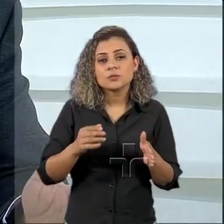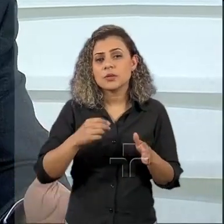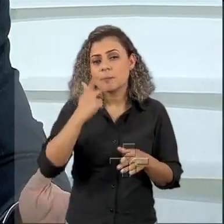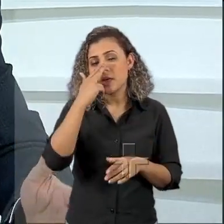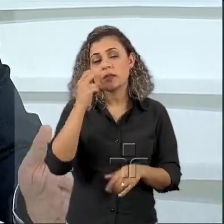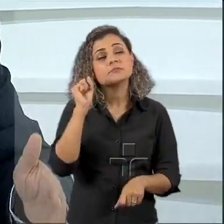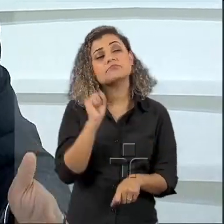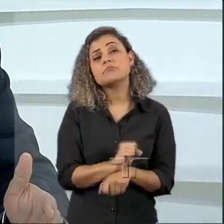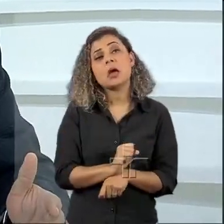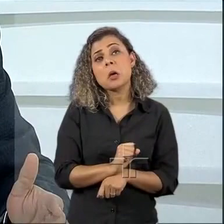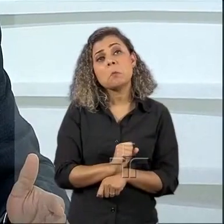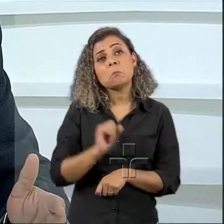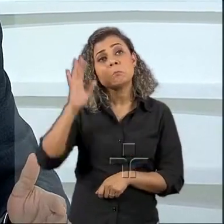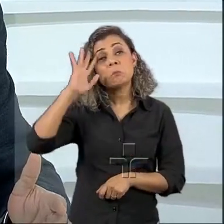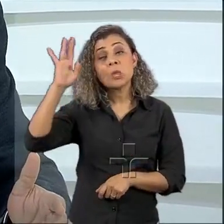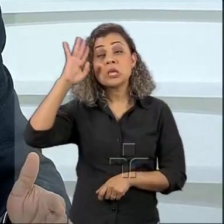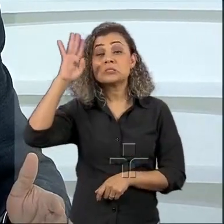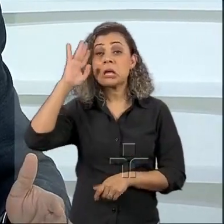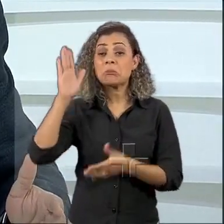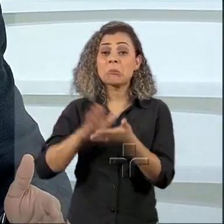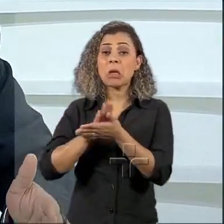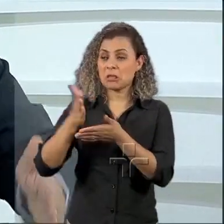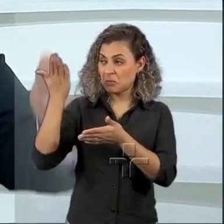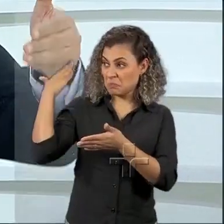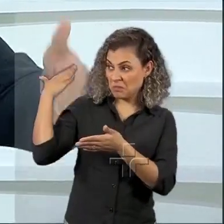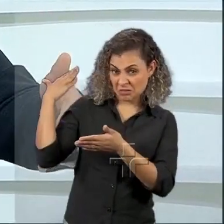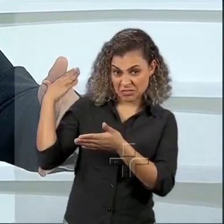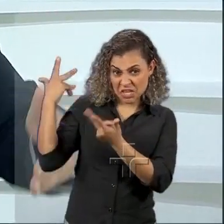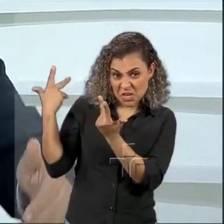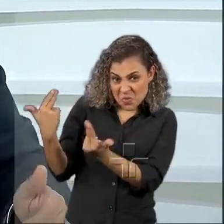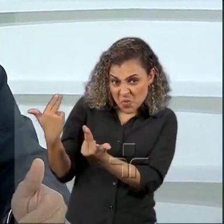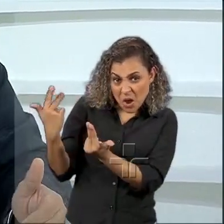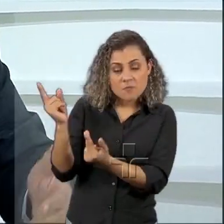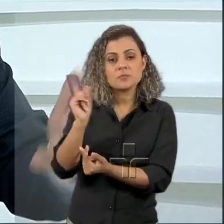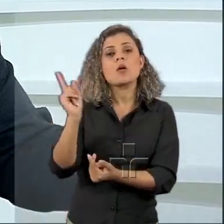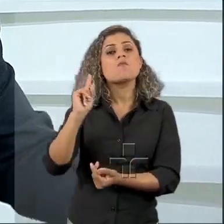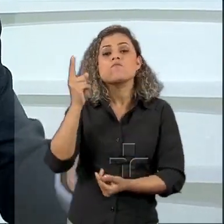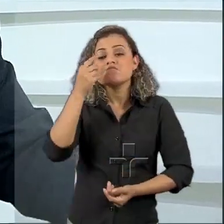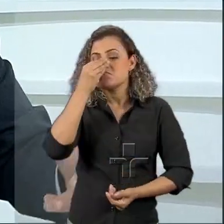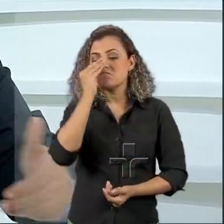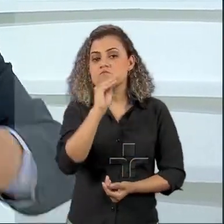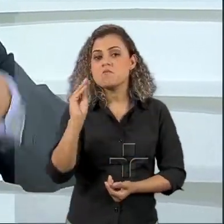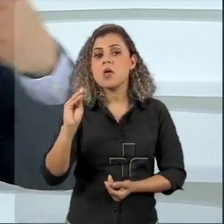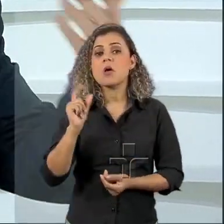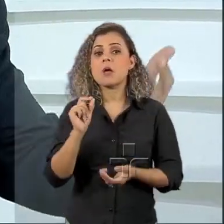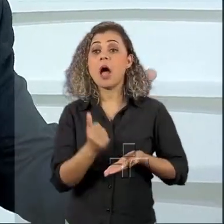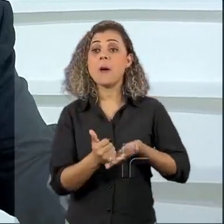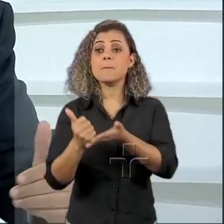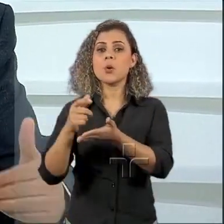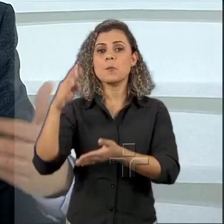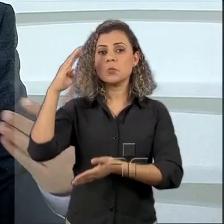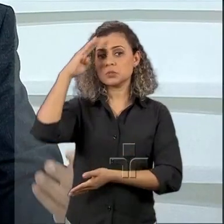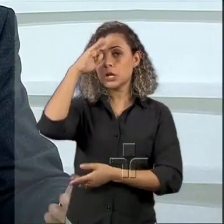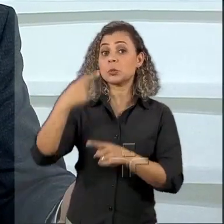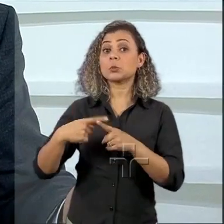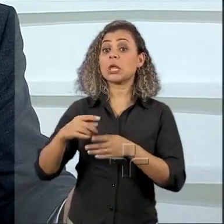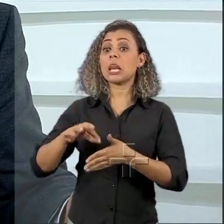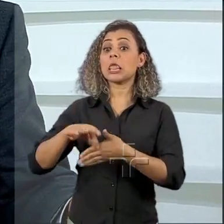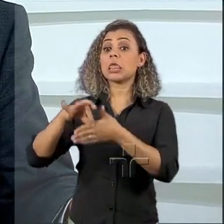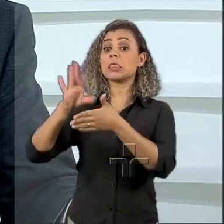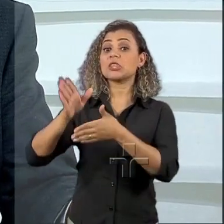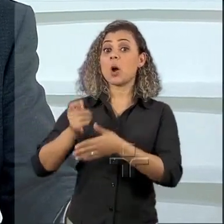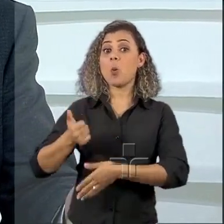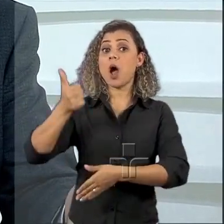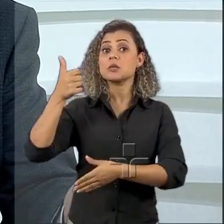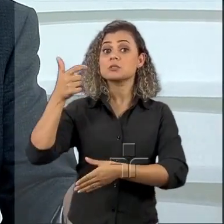como sempre pensou, finge que parou de pensar como sempre pensou, para nesse momento apoiar o Bolsonaro, porque o Bolsonaro é o líder nas pesquisas que vai ganhar.